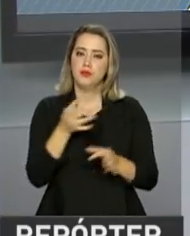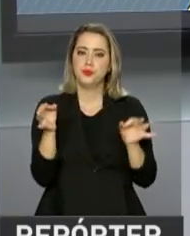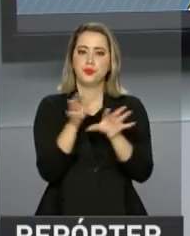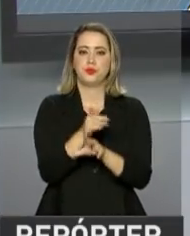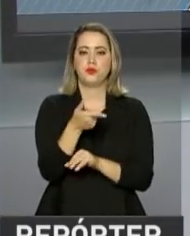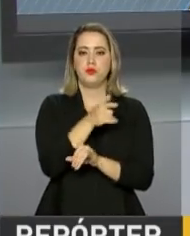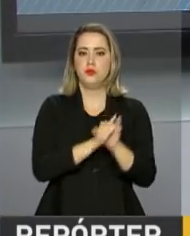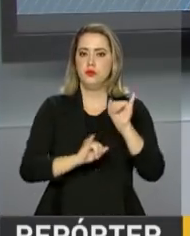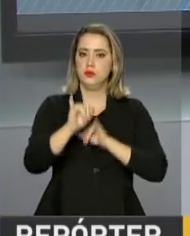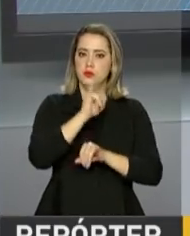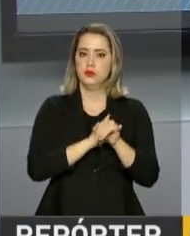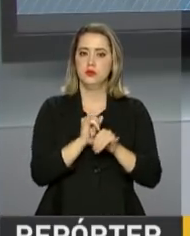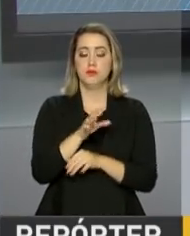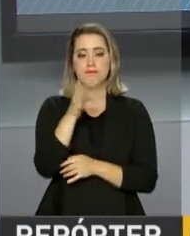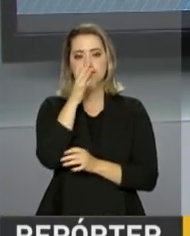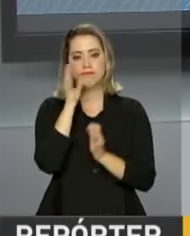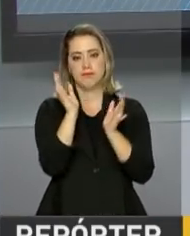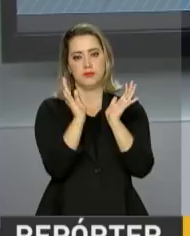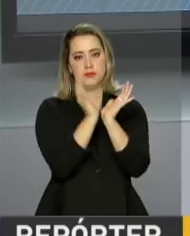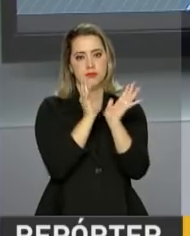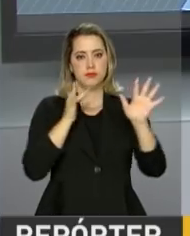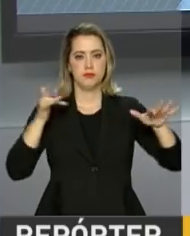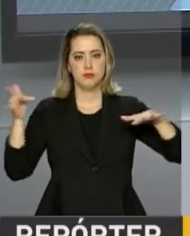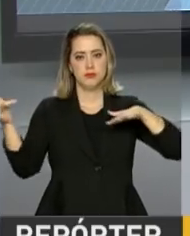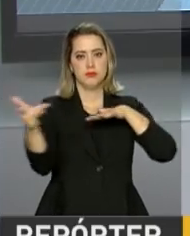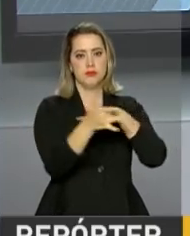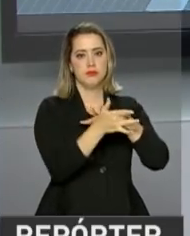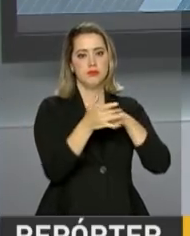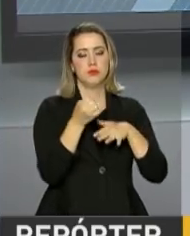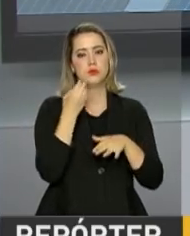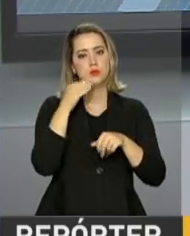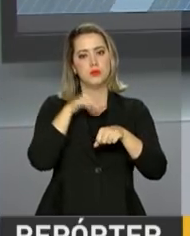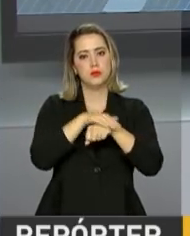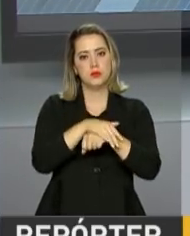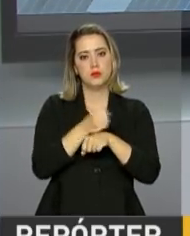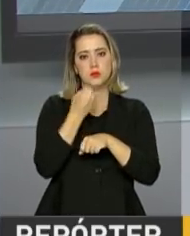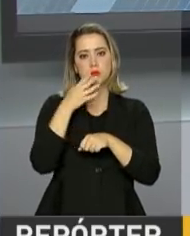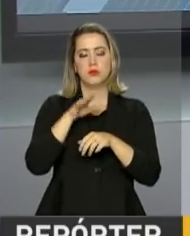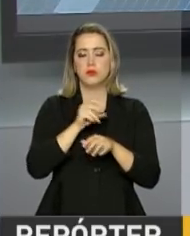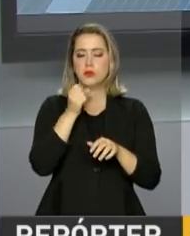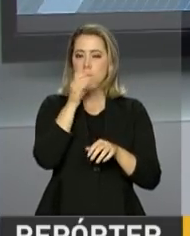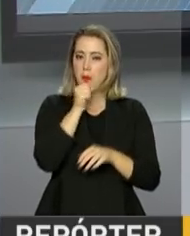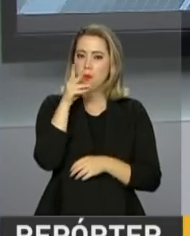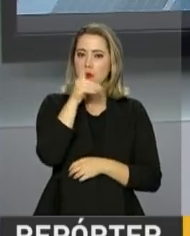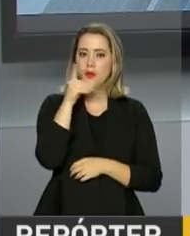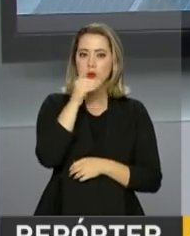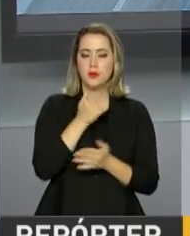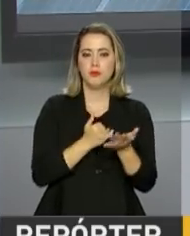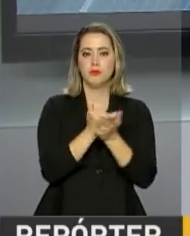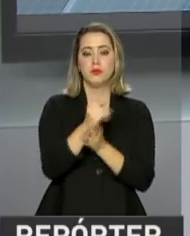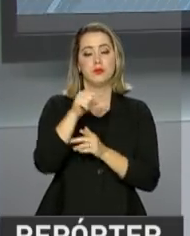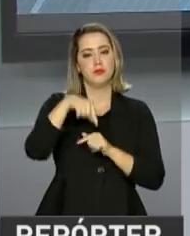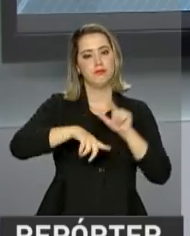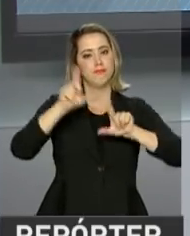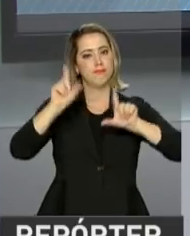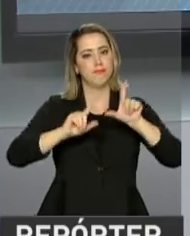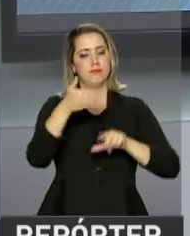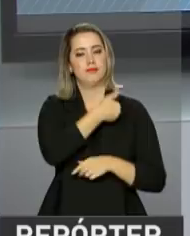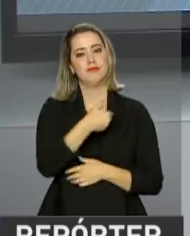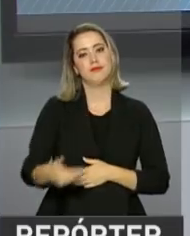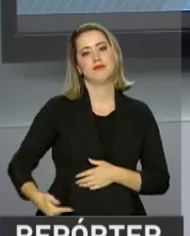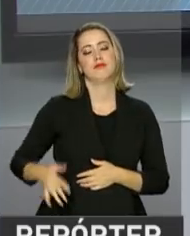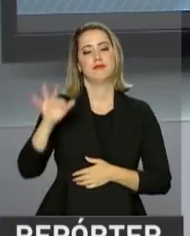aqui. Outras notícias você acompanha também em nossas redes sociais. Uma boa noite, um bom fim de semana. Continue com a gente aqui na